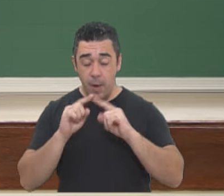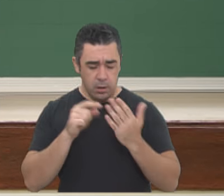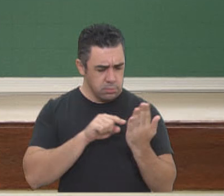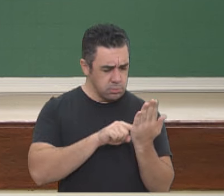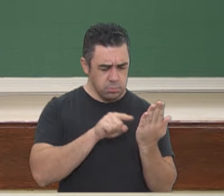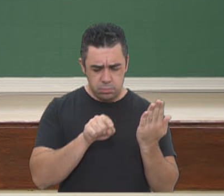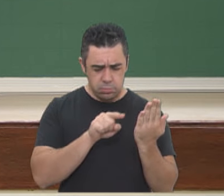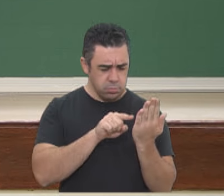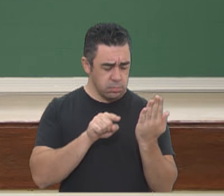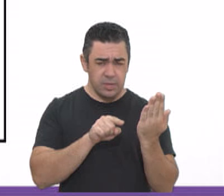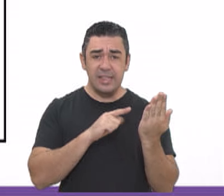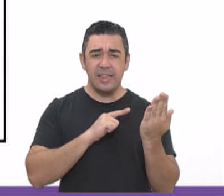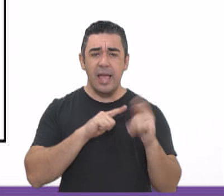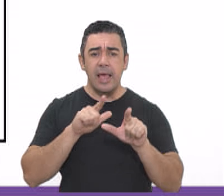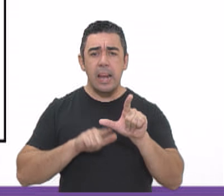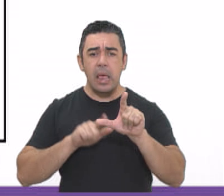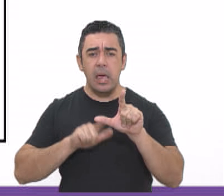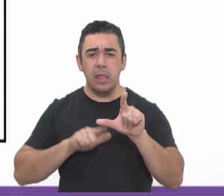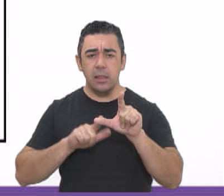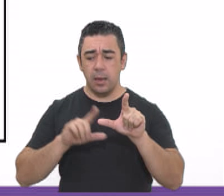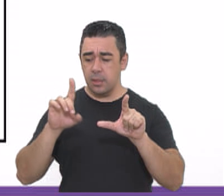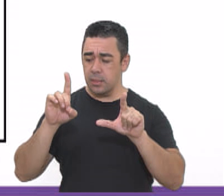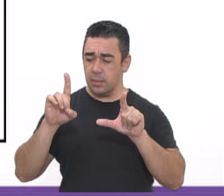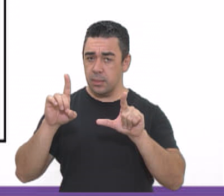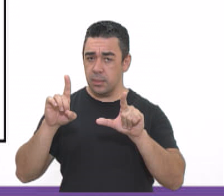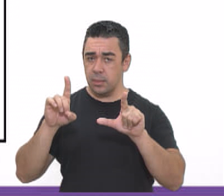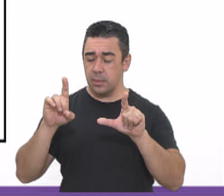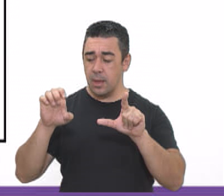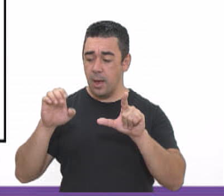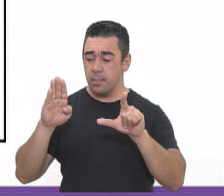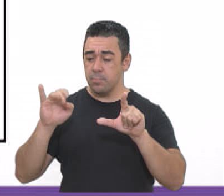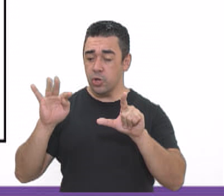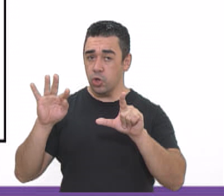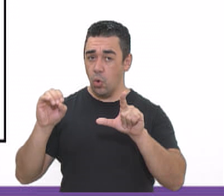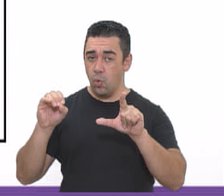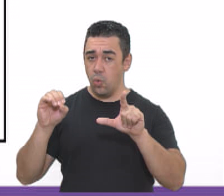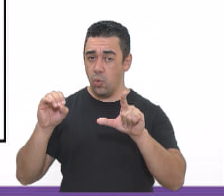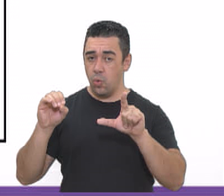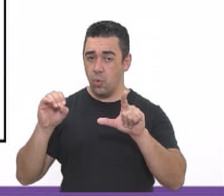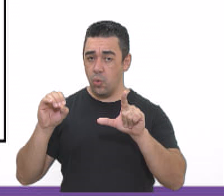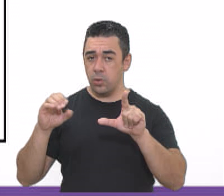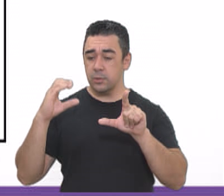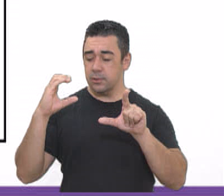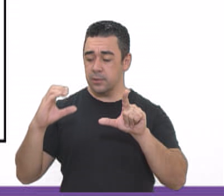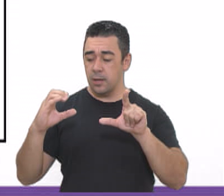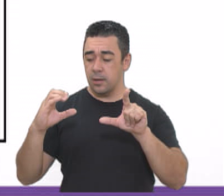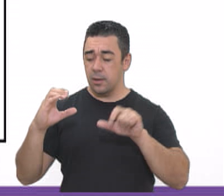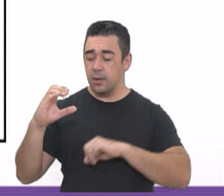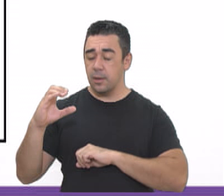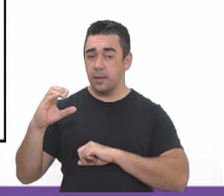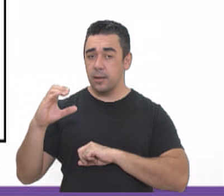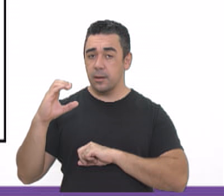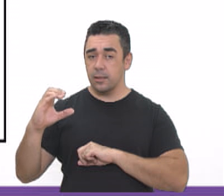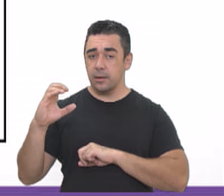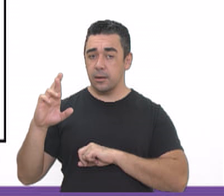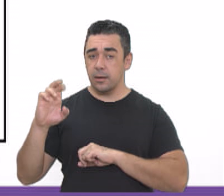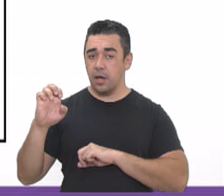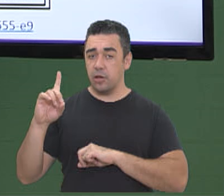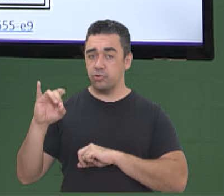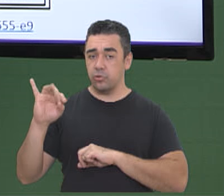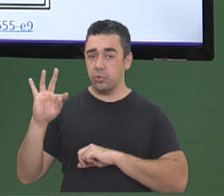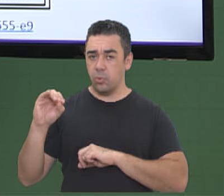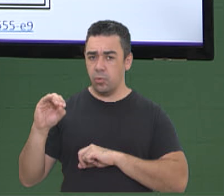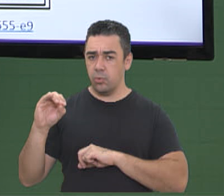tem algumas letrinhas, a gente tem débito e crédito. Como é que será, seguindo a linha